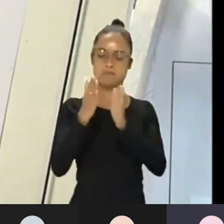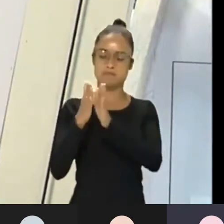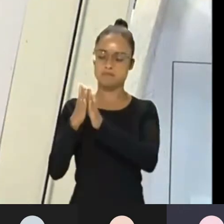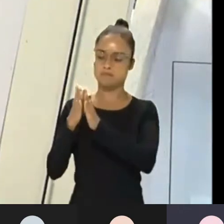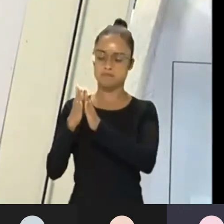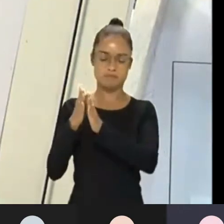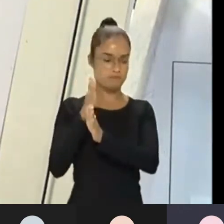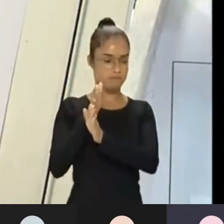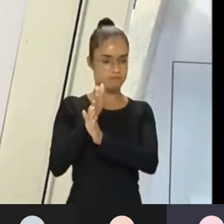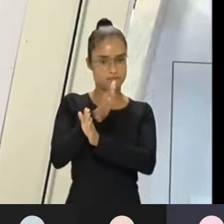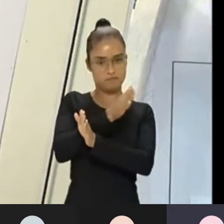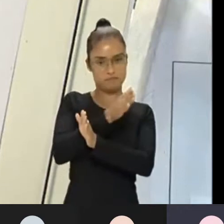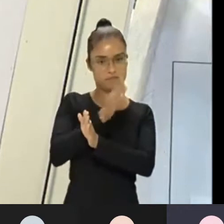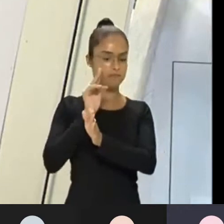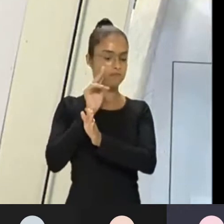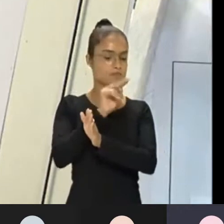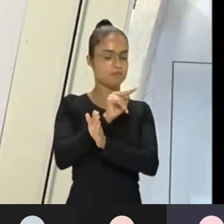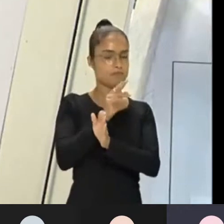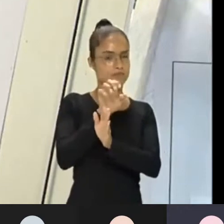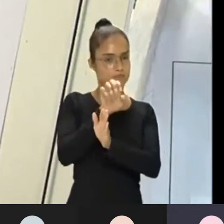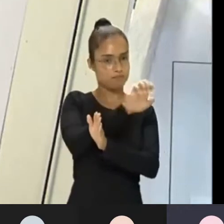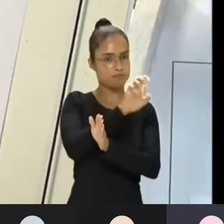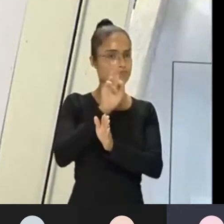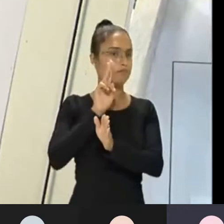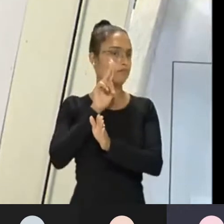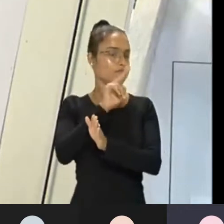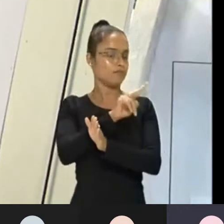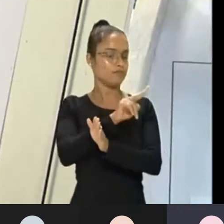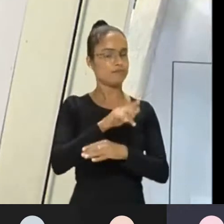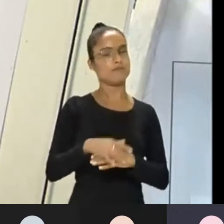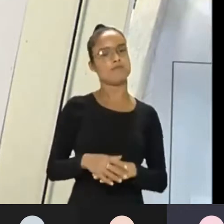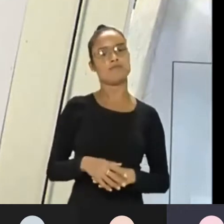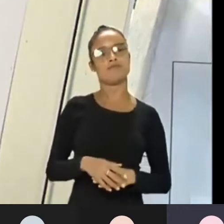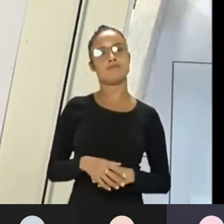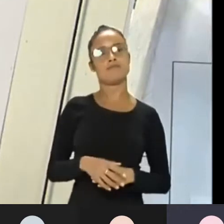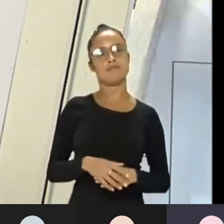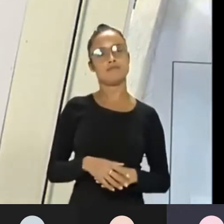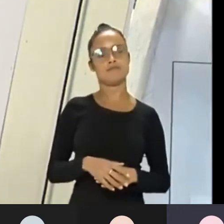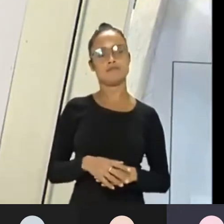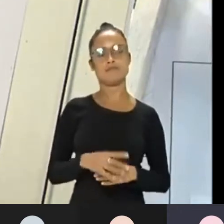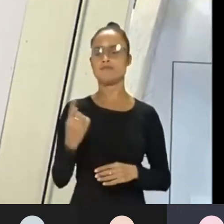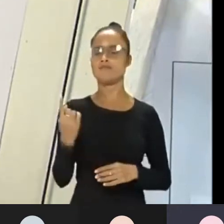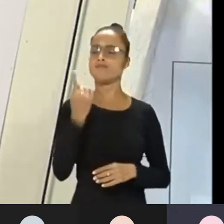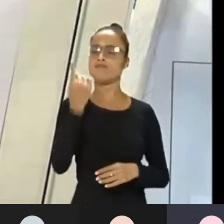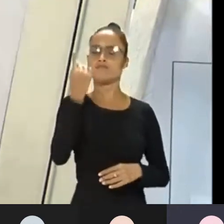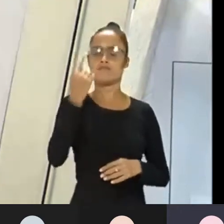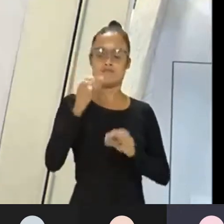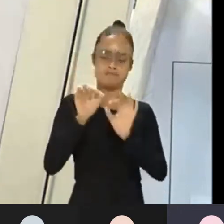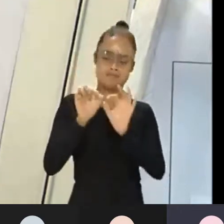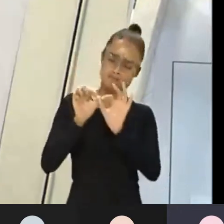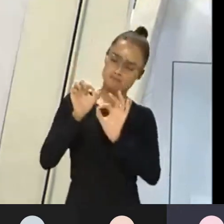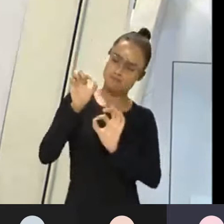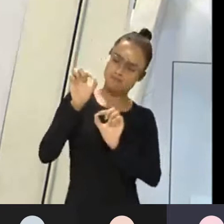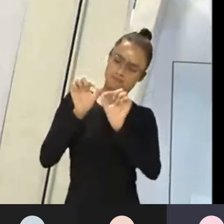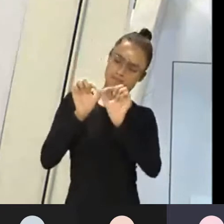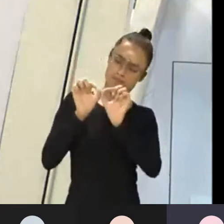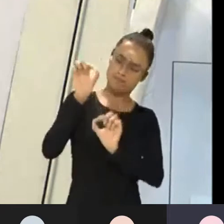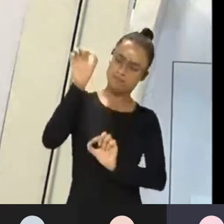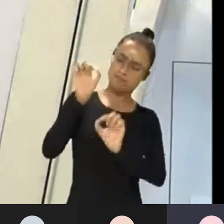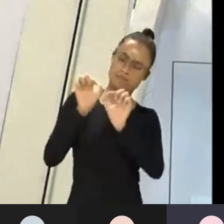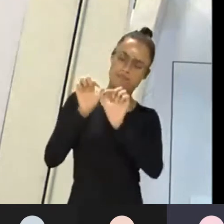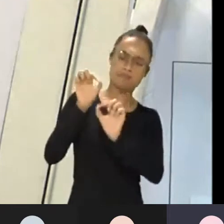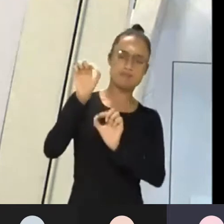esquerda. Nós temos que considerar então a medida de altura. Eu tenho aqui, eu posso tirar